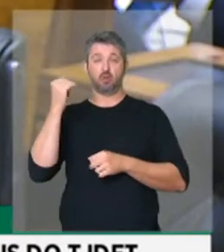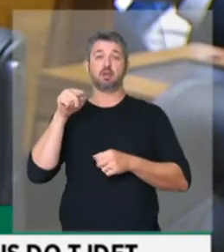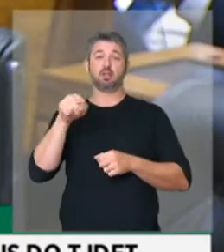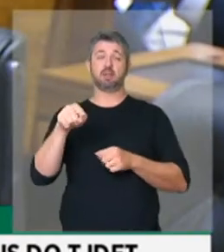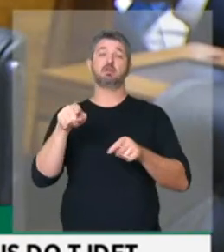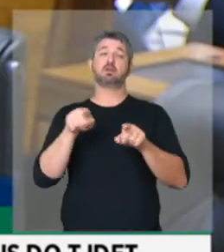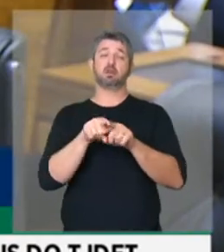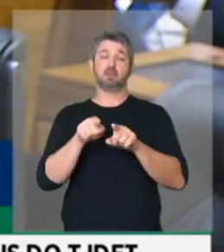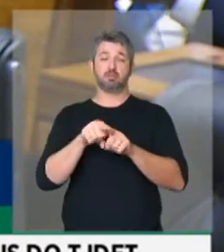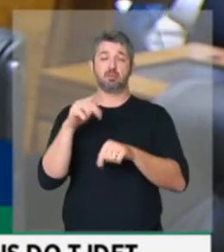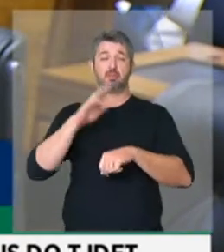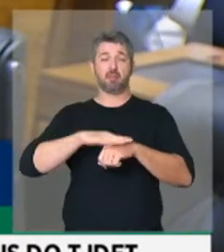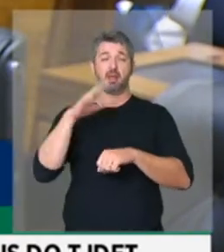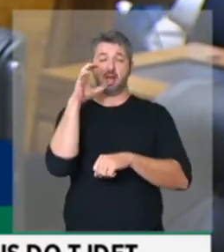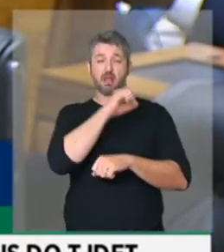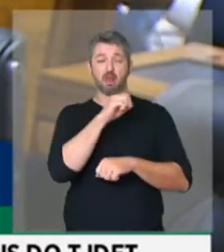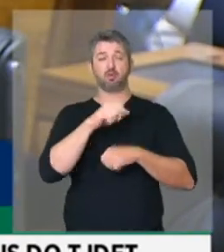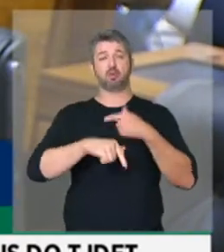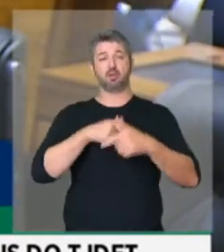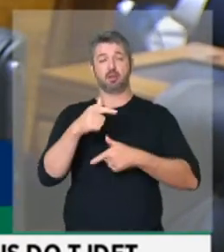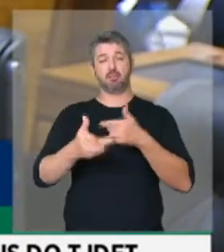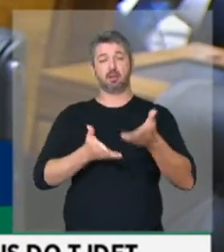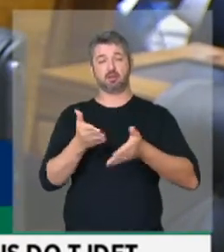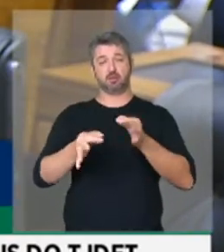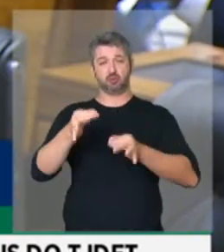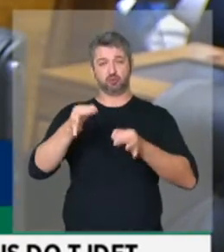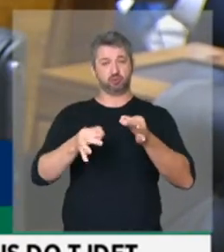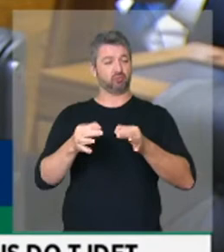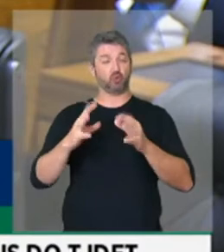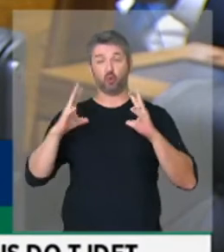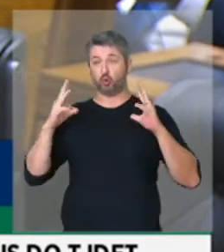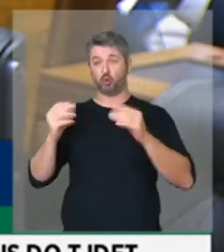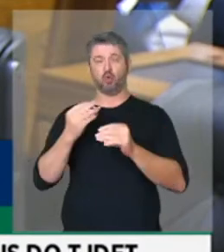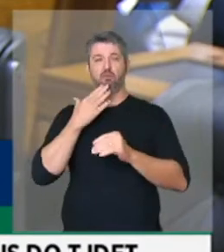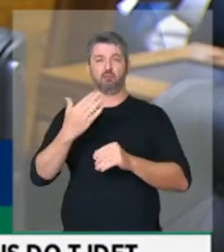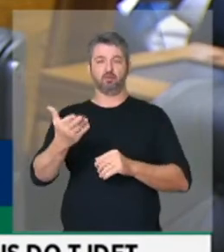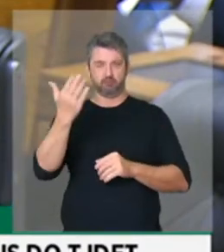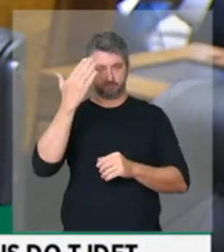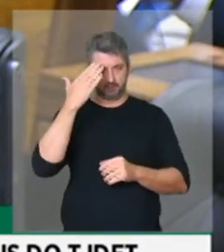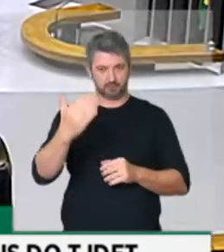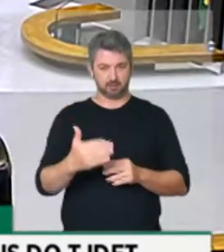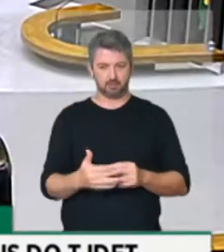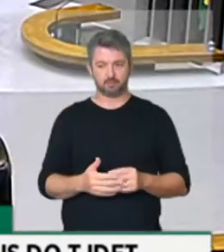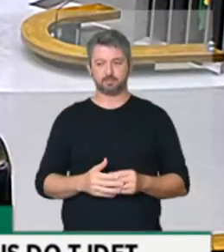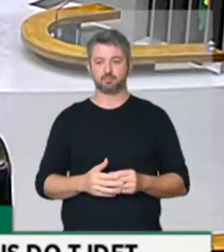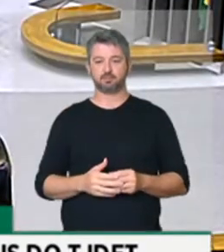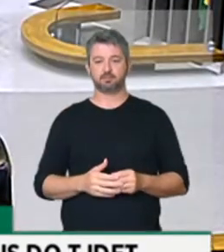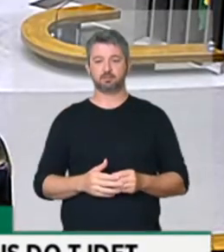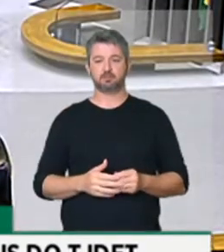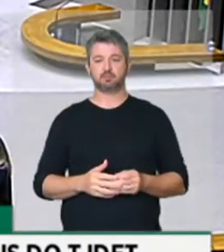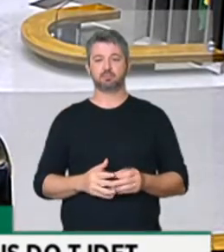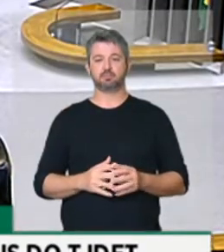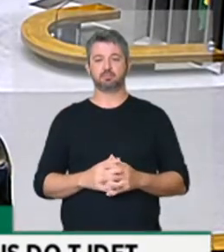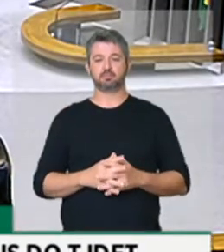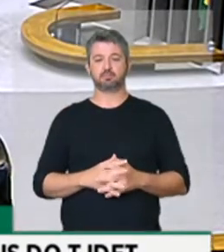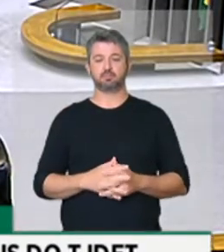agilizar as atividades. Por isso, todos serem favoráveis. Obrigado. Obrigado,